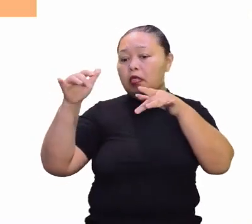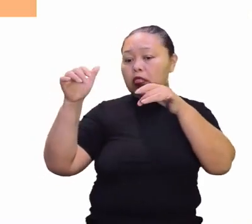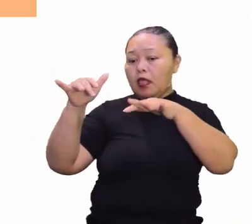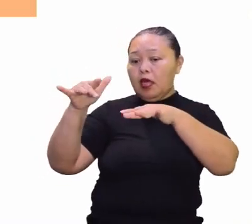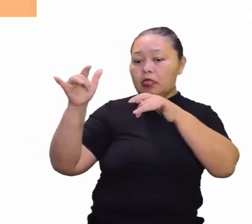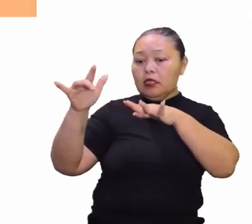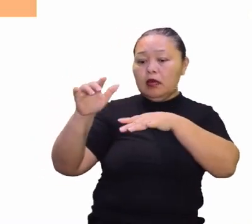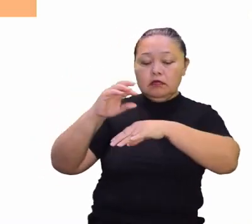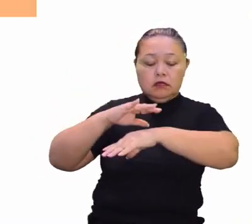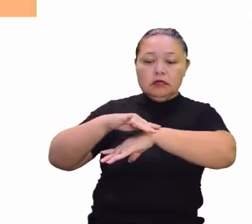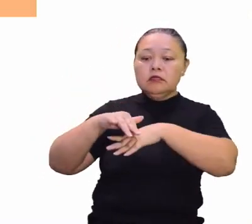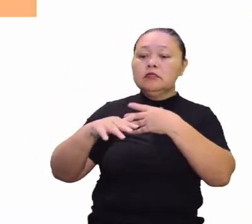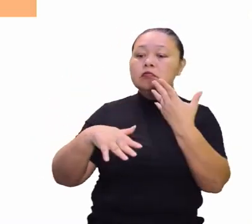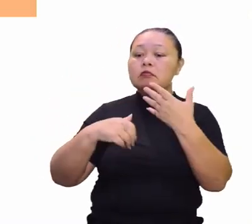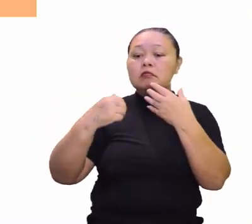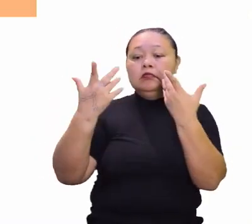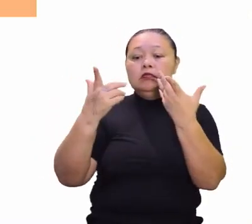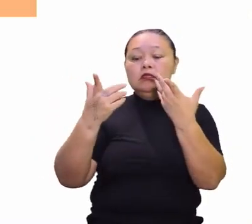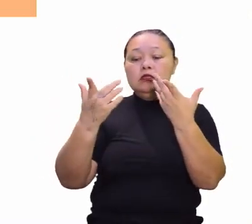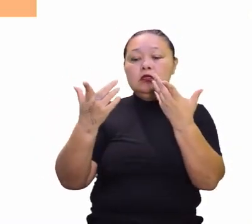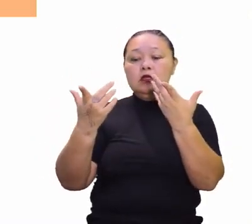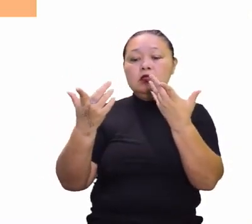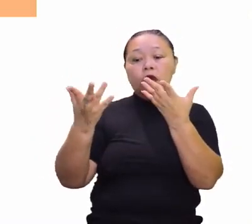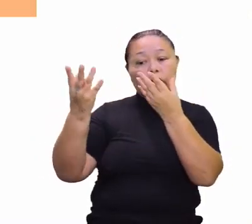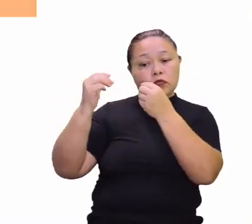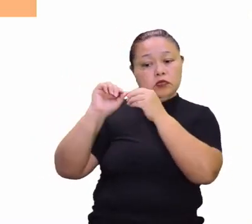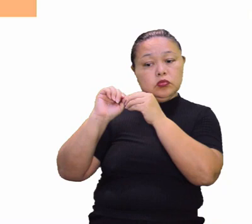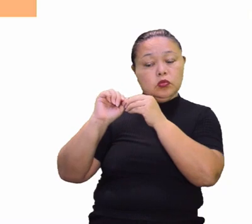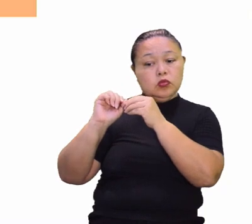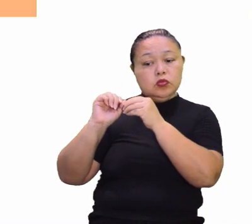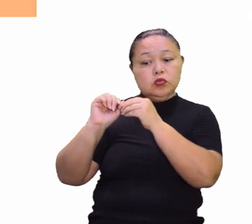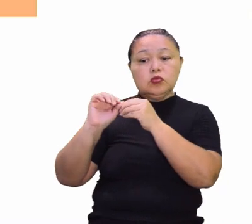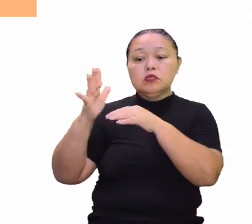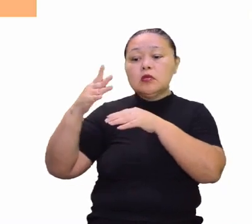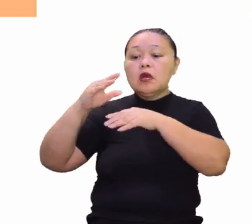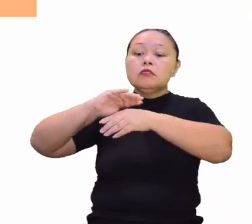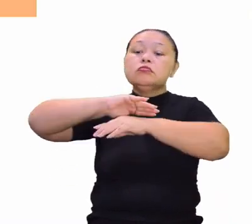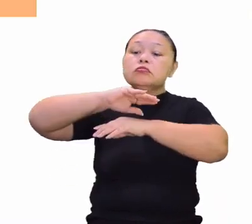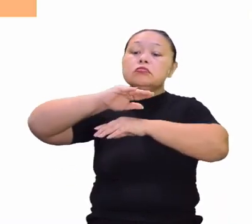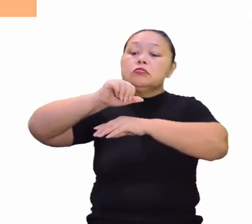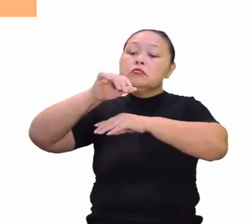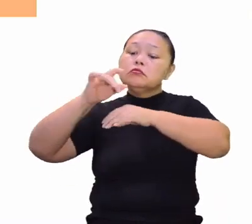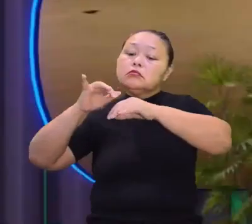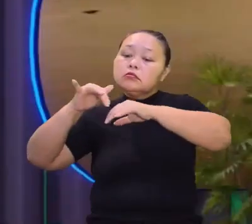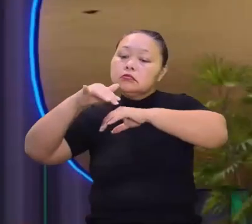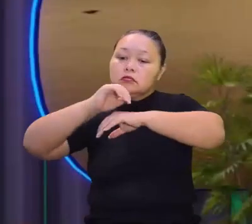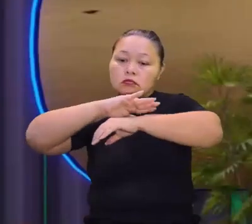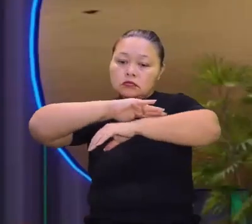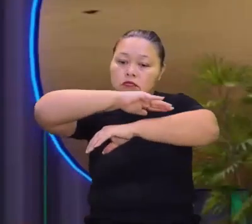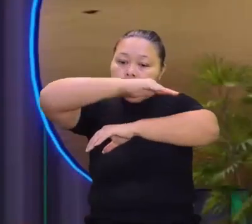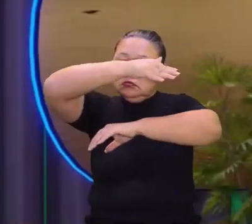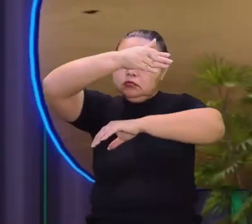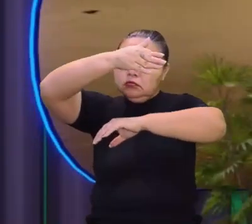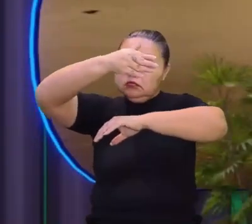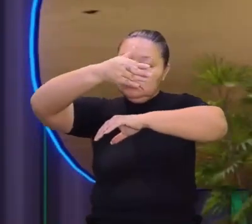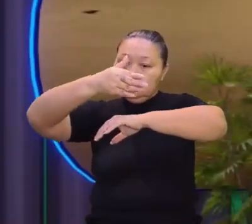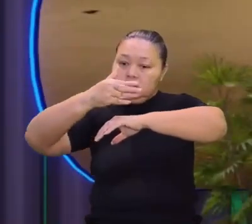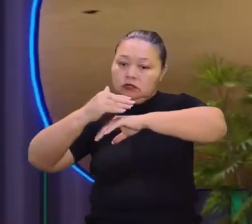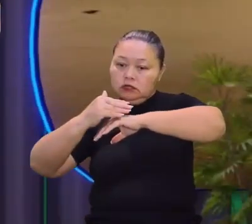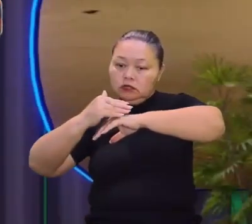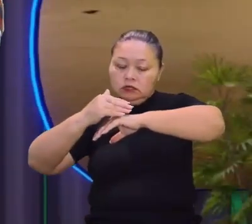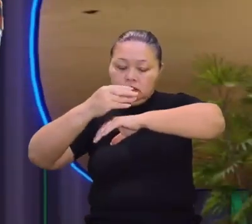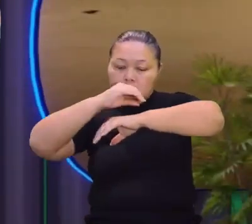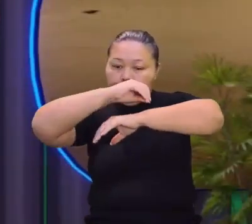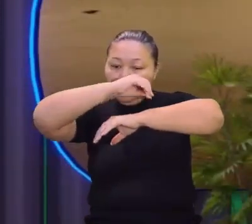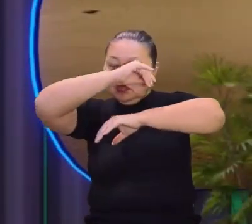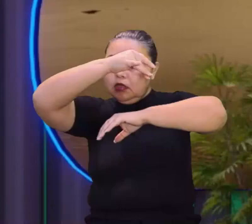de sedimentos. Ou seja, recebe, né? Recebe o quê? Sedimento de onde? Das áreas de planalto, as depressões estão